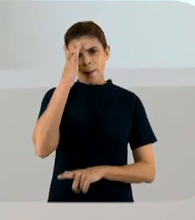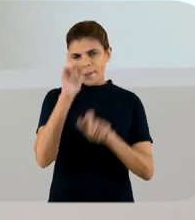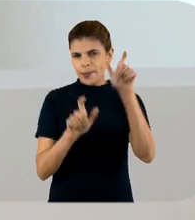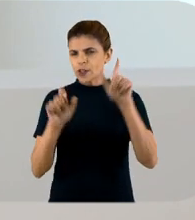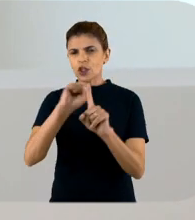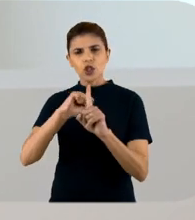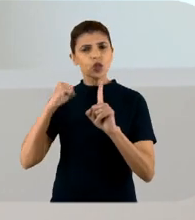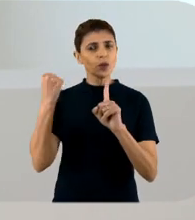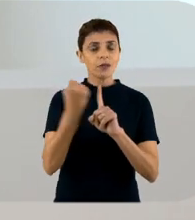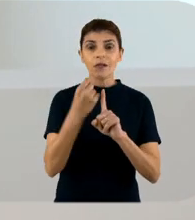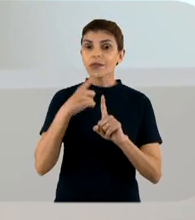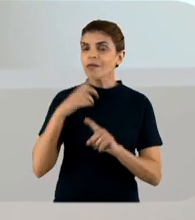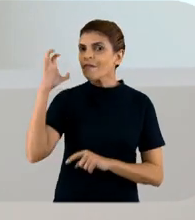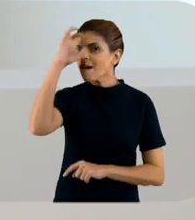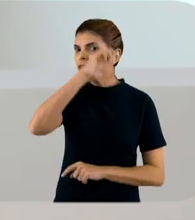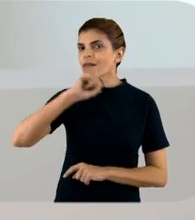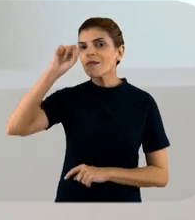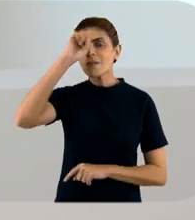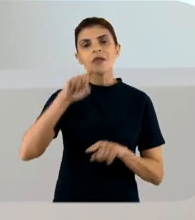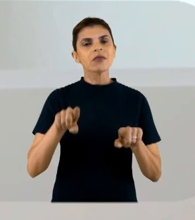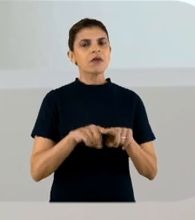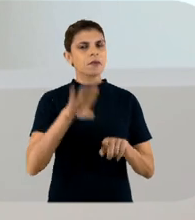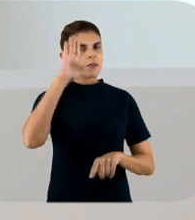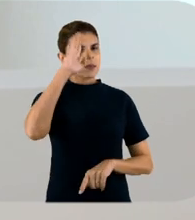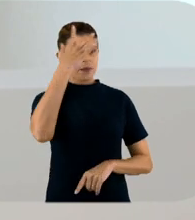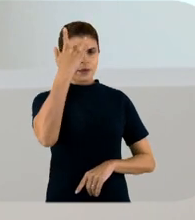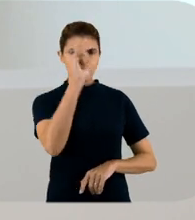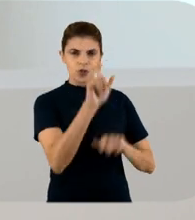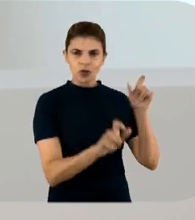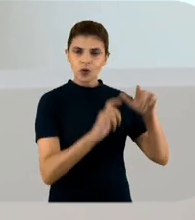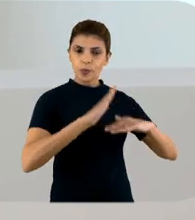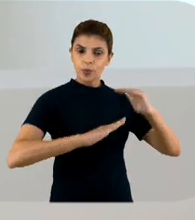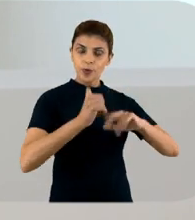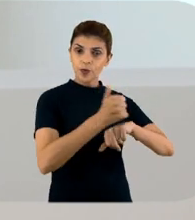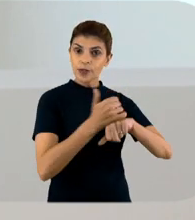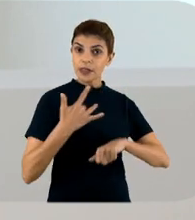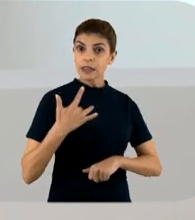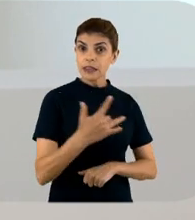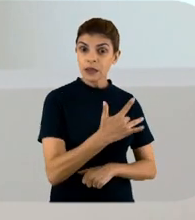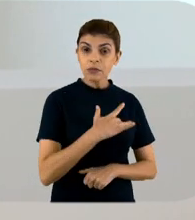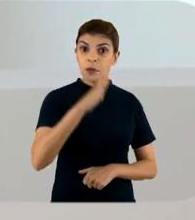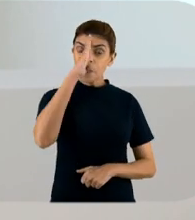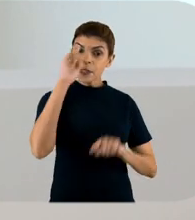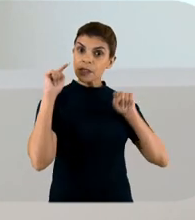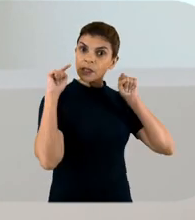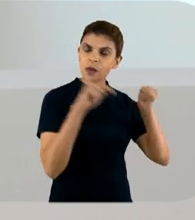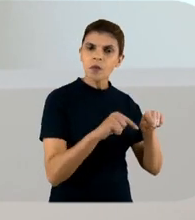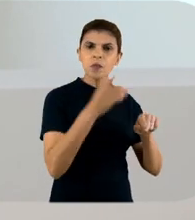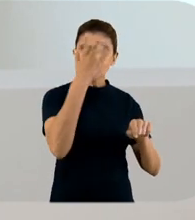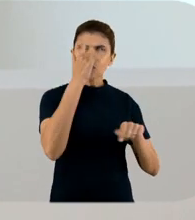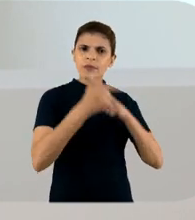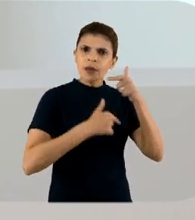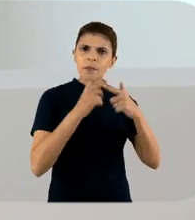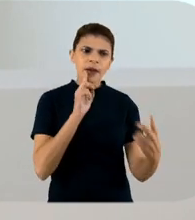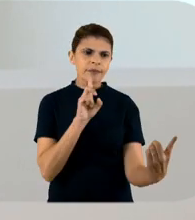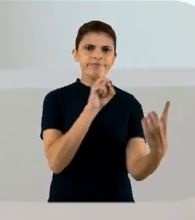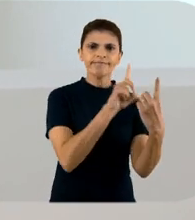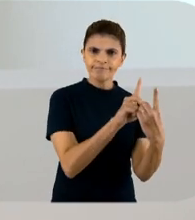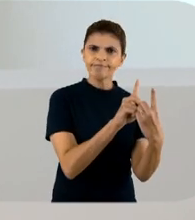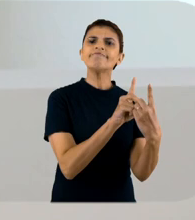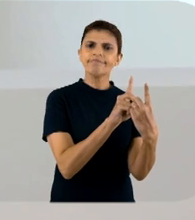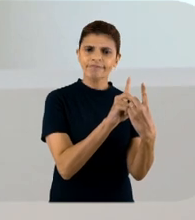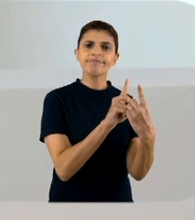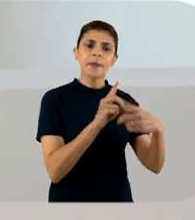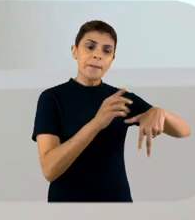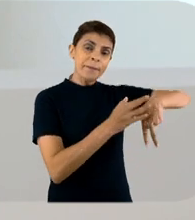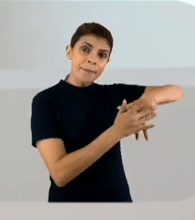todas as pessoas da sociedade, mas principalmente para profissionais de saúde e, dentre esses, principalmente para os que estão na linha